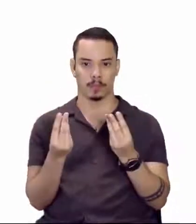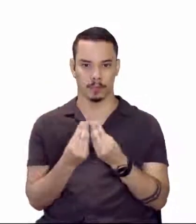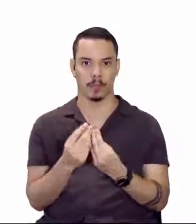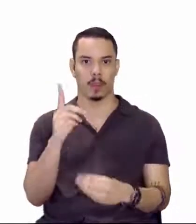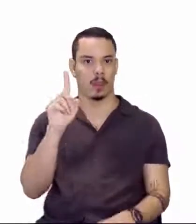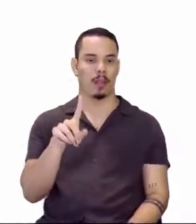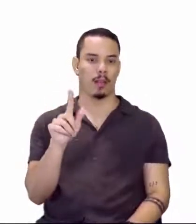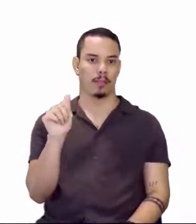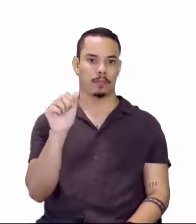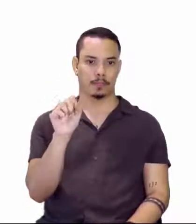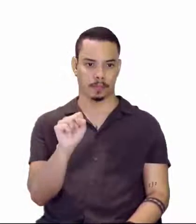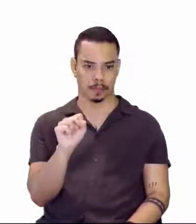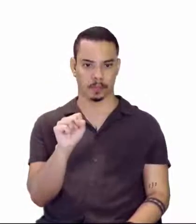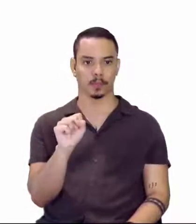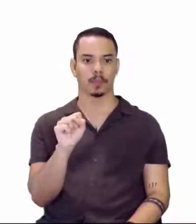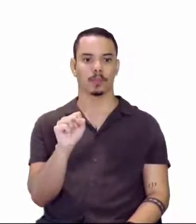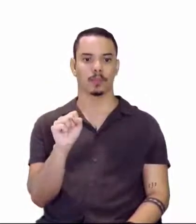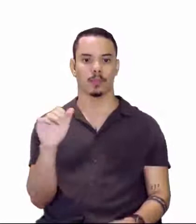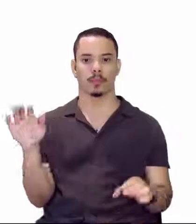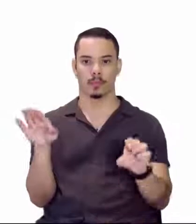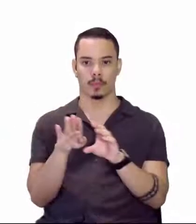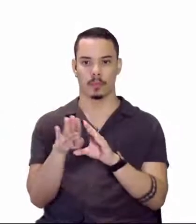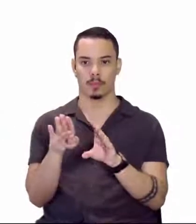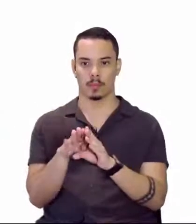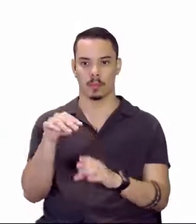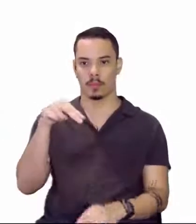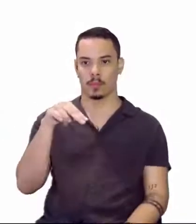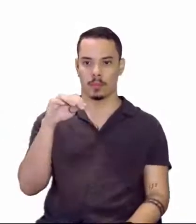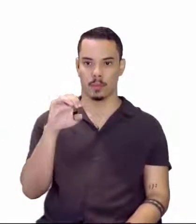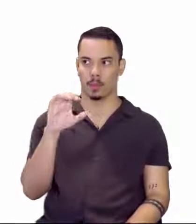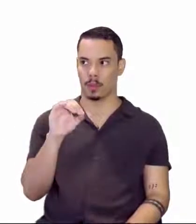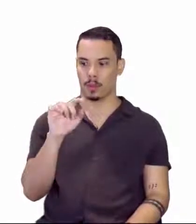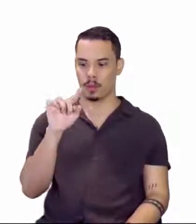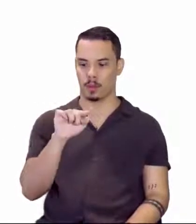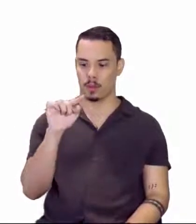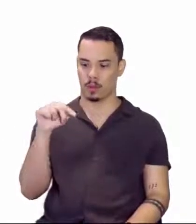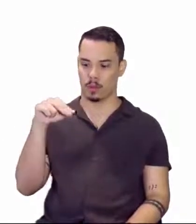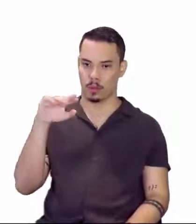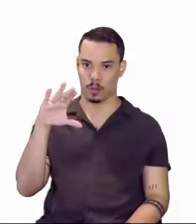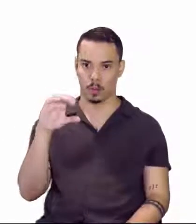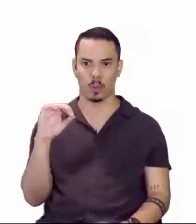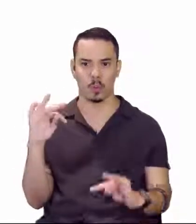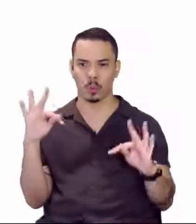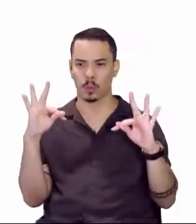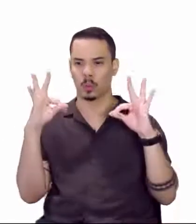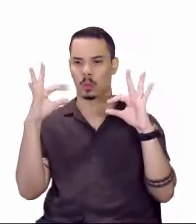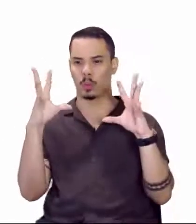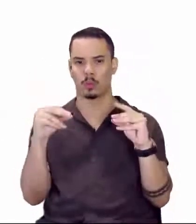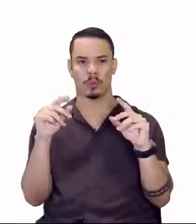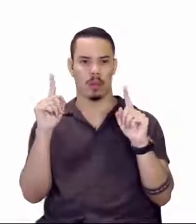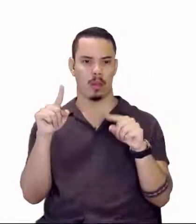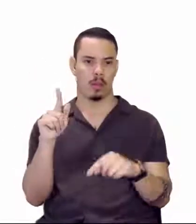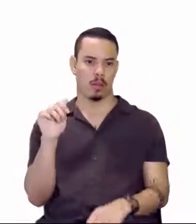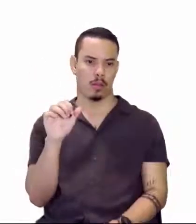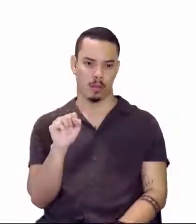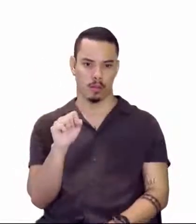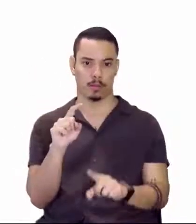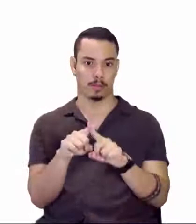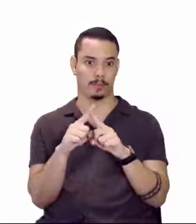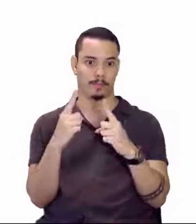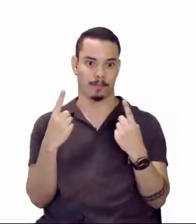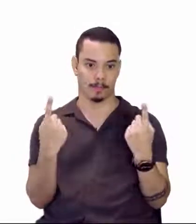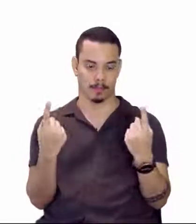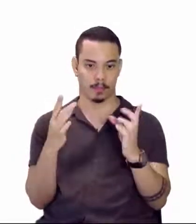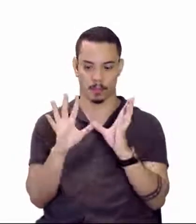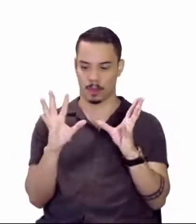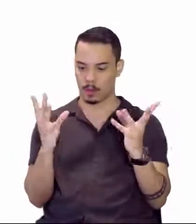gás. O neônio, o argônio, o criptônio, todos são gases, porém, na